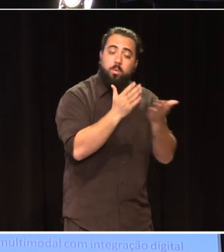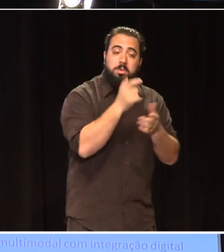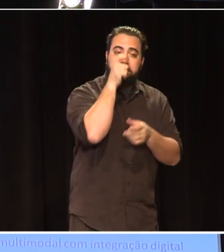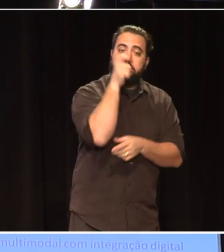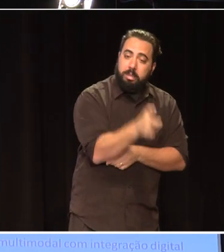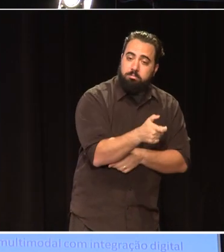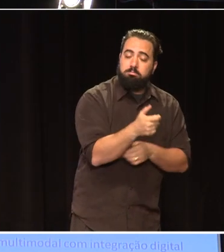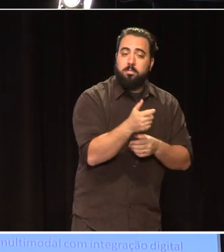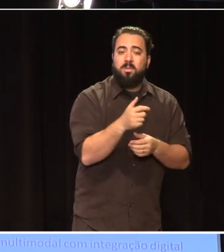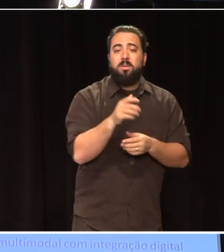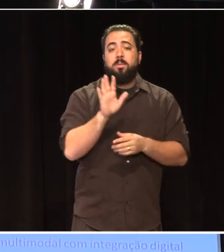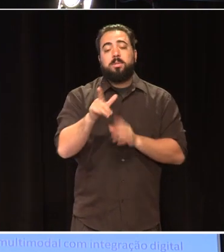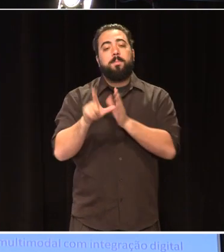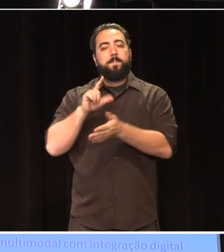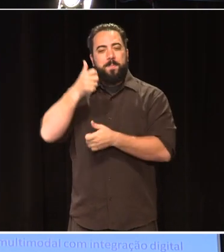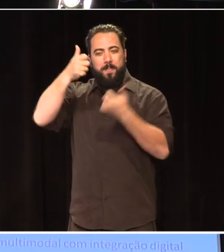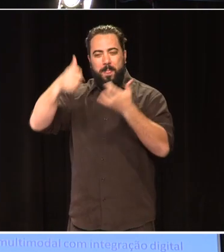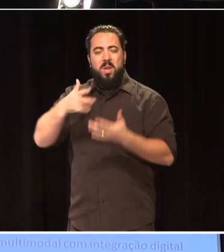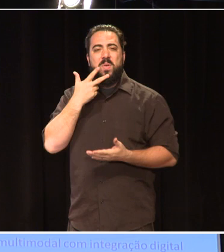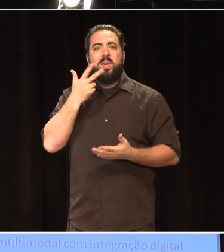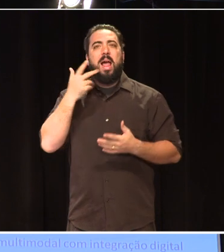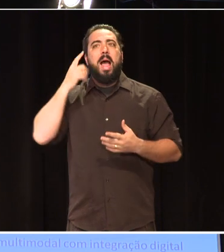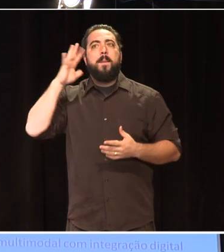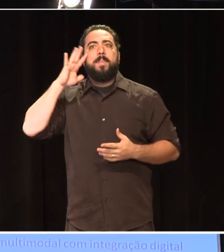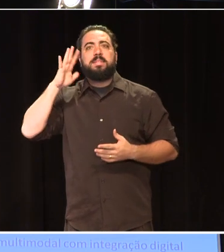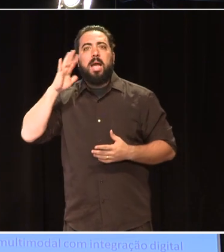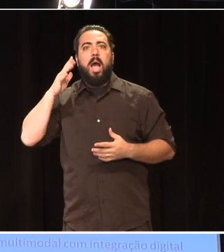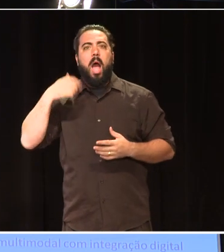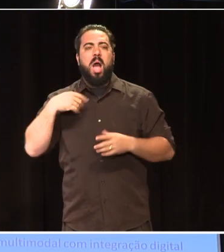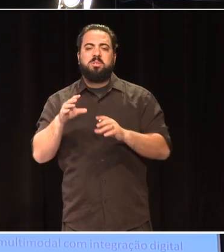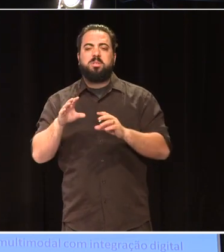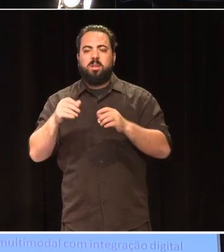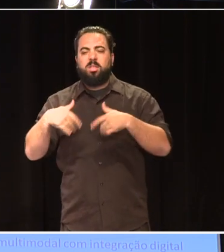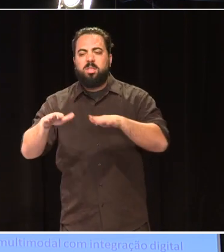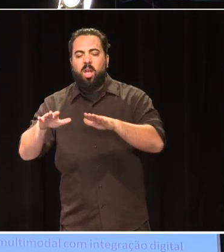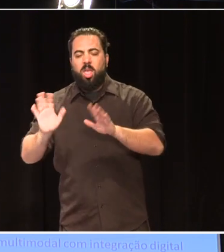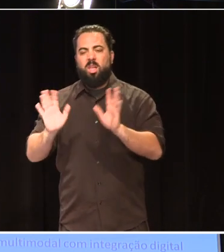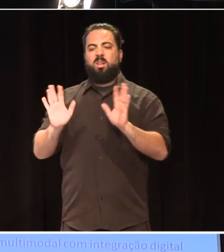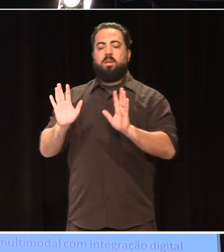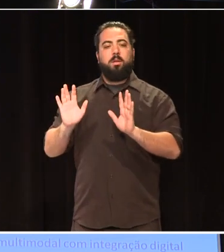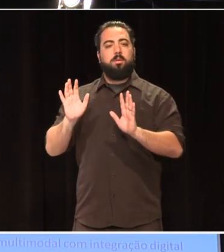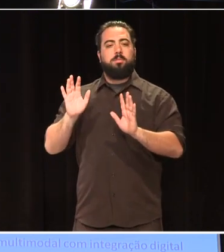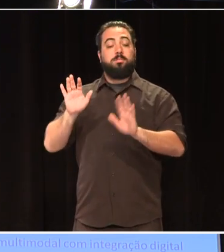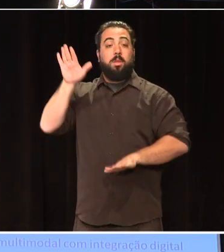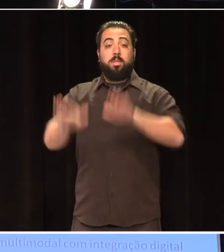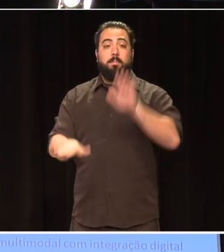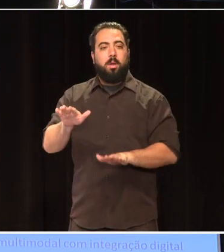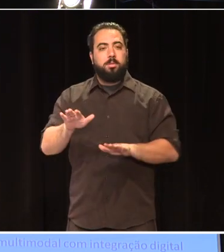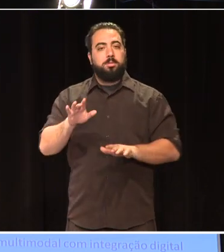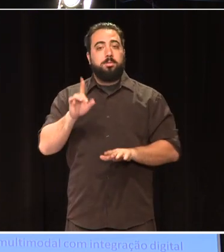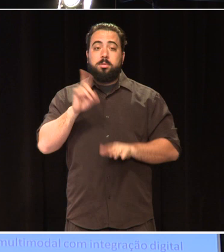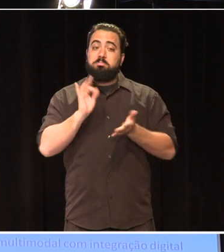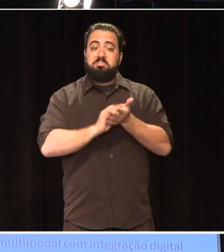né, não cabe mais discutir, é bom, vou deixar, não vou deixar. É a realidade. A gente mesmo está o tempo todo aqui